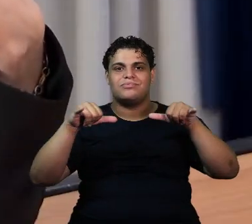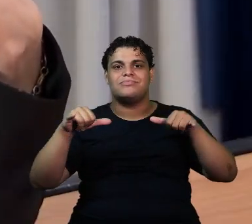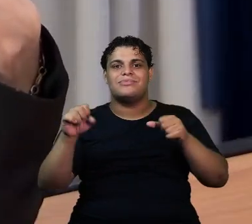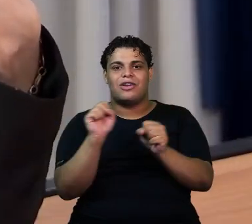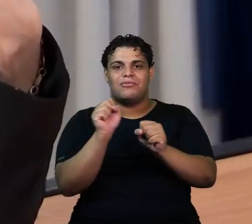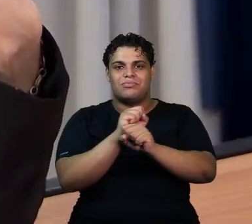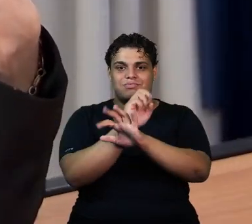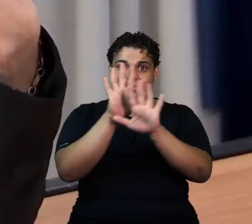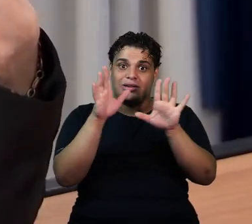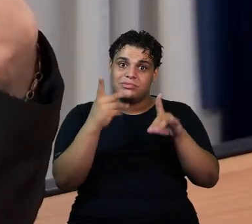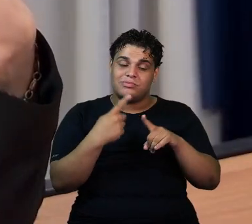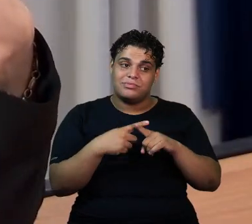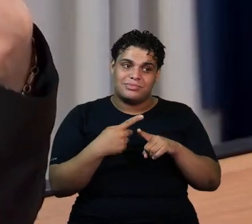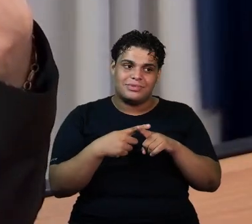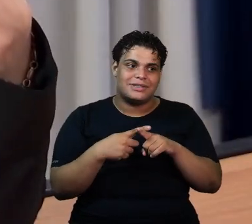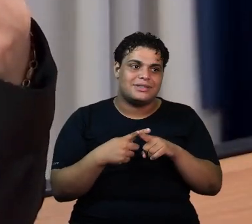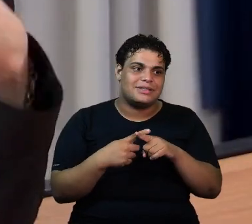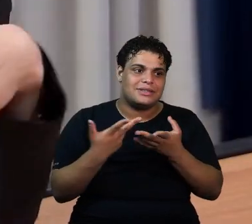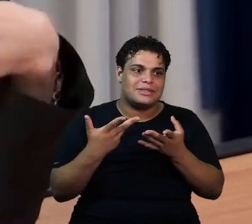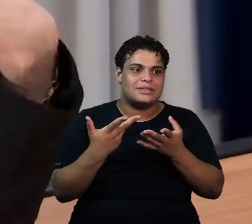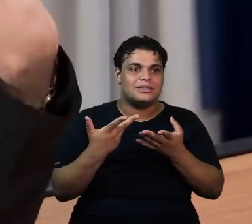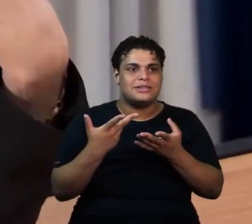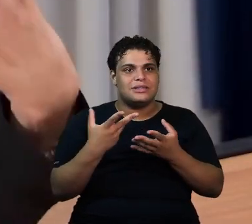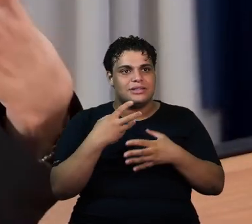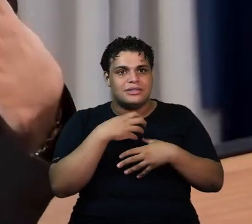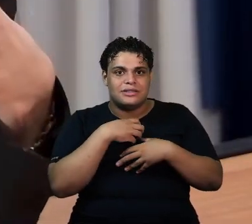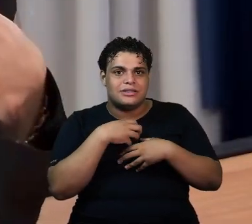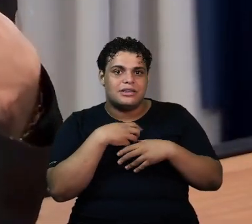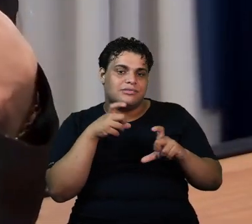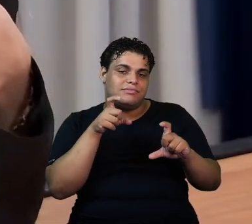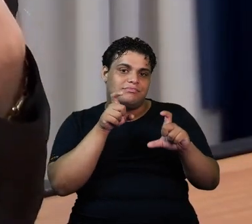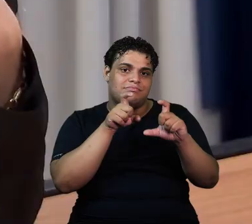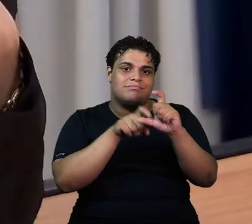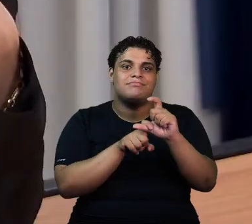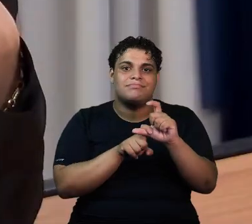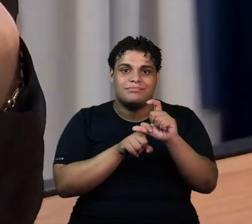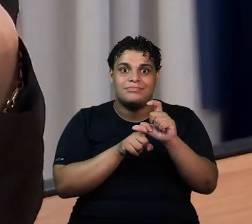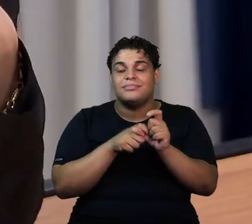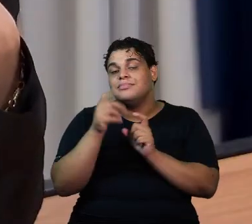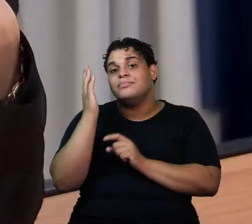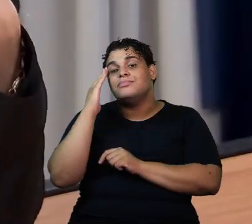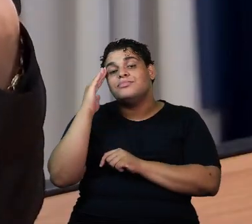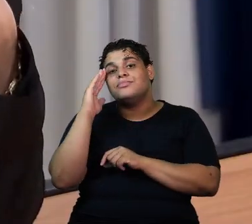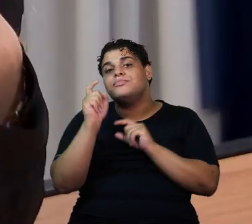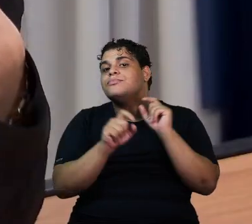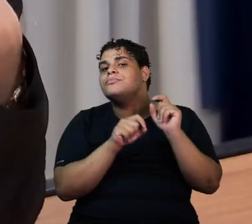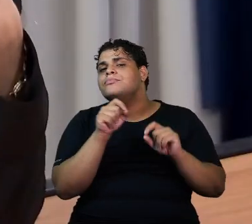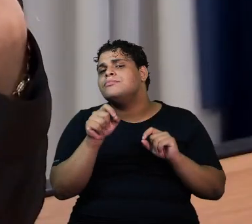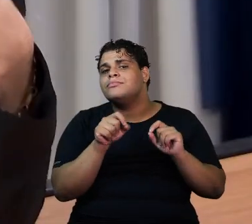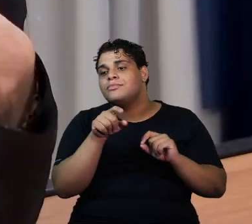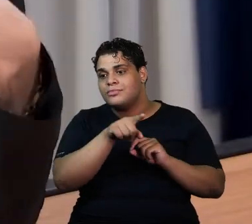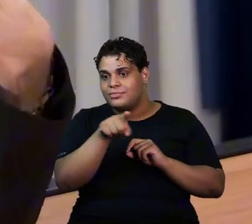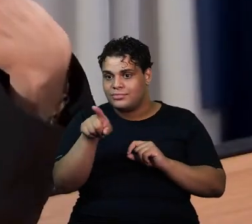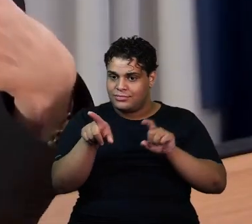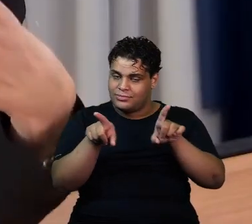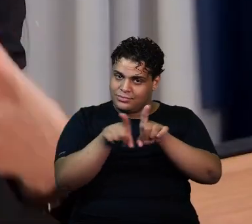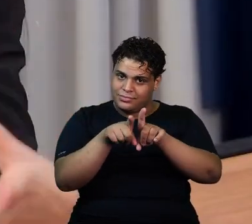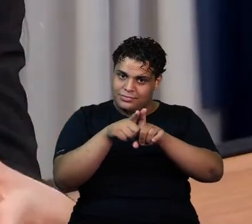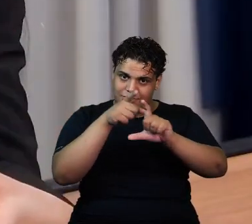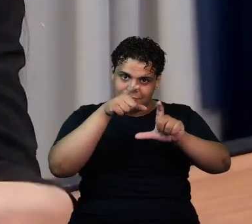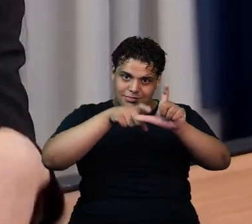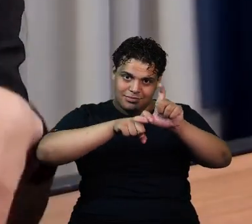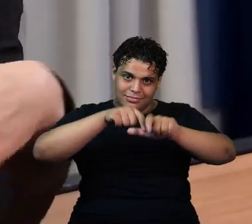mágica, porque ao mesmo tempo que ele se vê participando do Exército de Azúlia, ele entende que ele vai ser parte